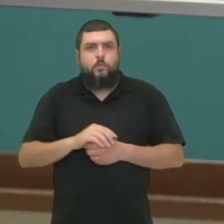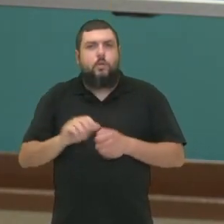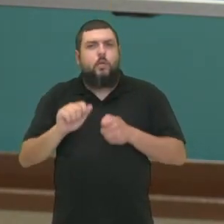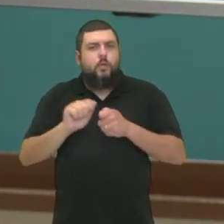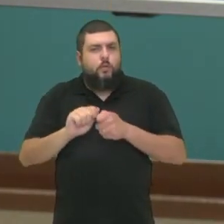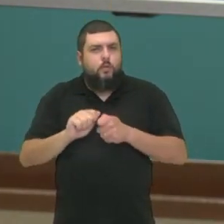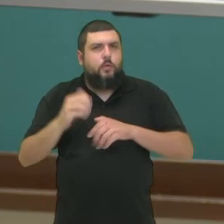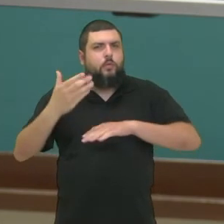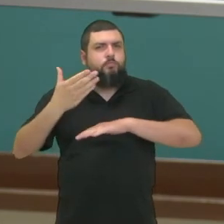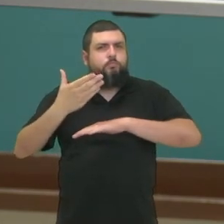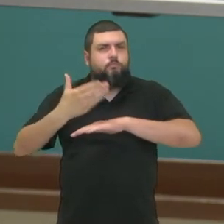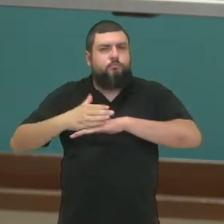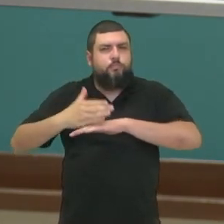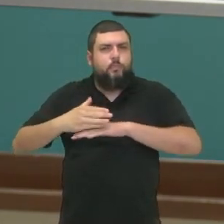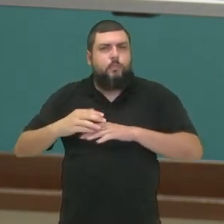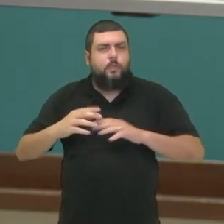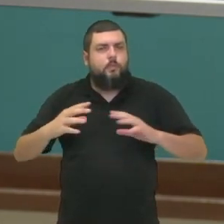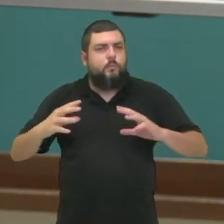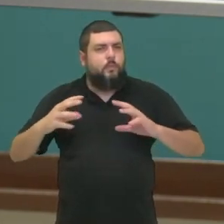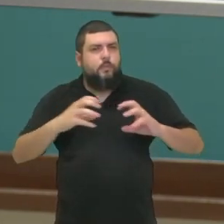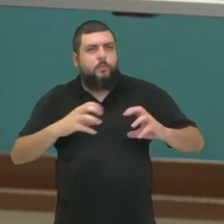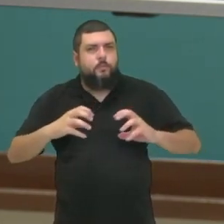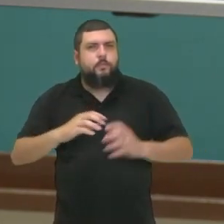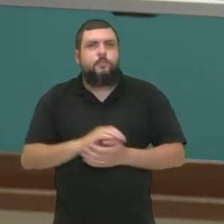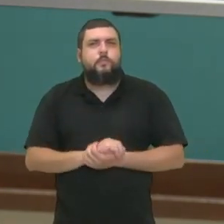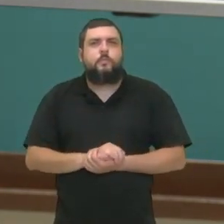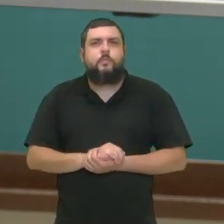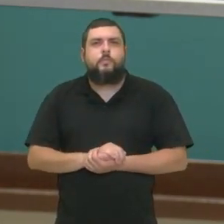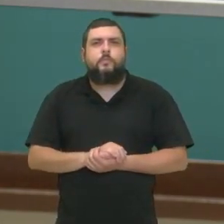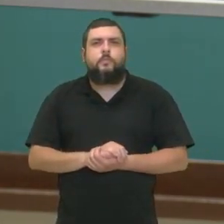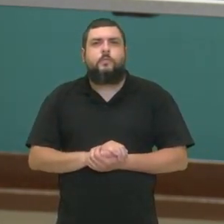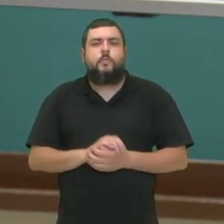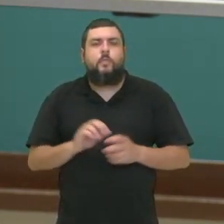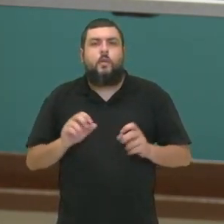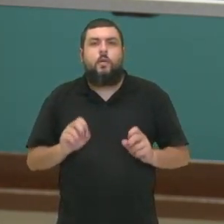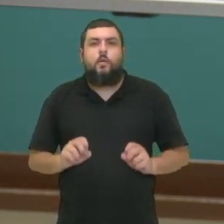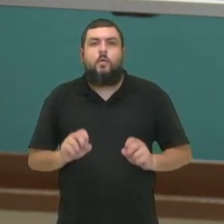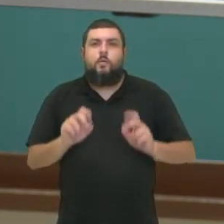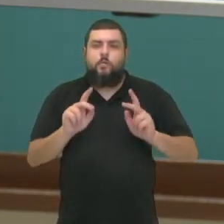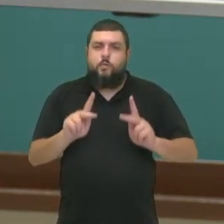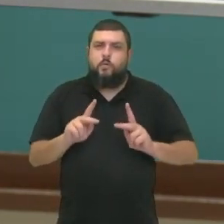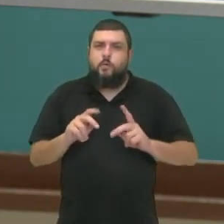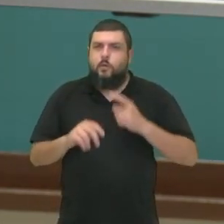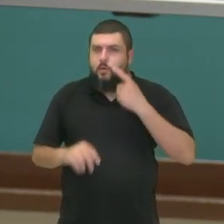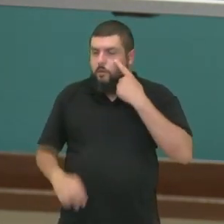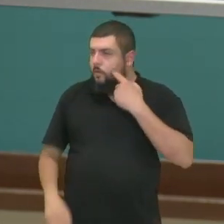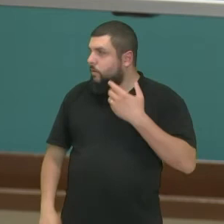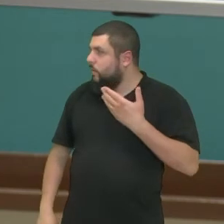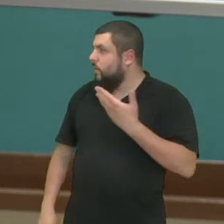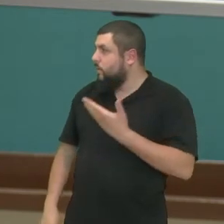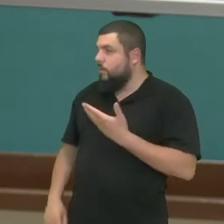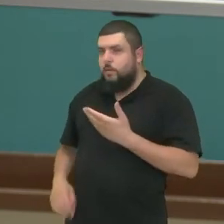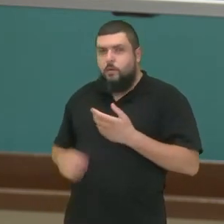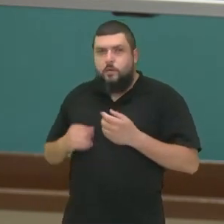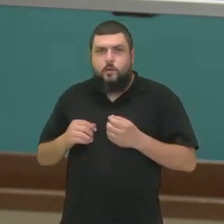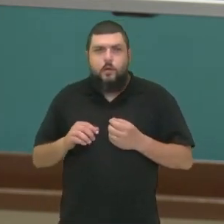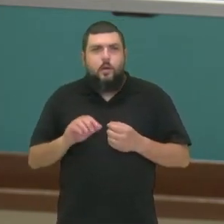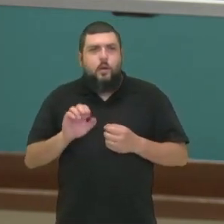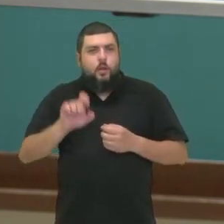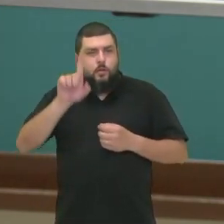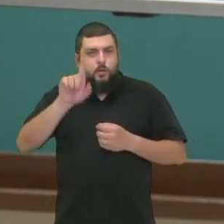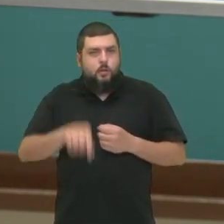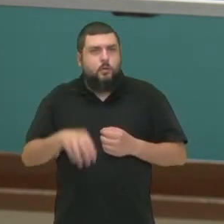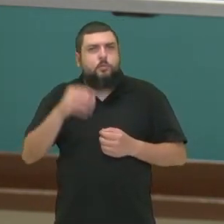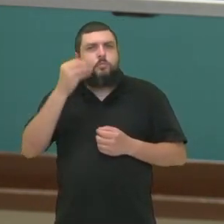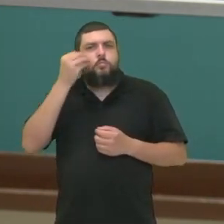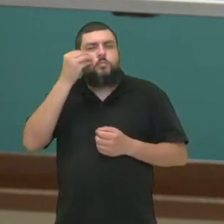batalha e tal, bem bacana. Pô, eu acho 10 isso, cara. E claro que a brincadeira é tentar, né, criar uma réplica mais